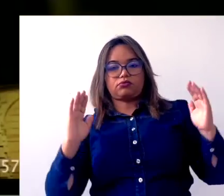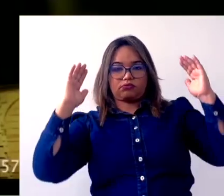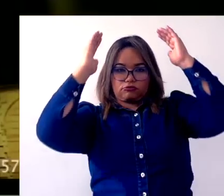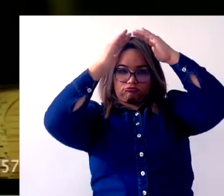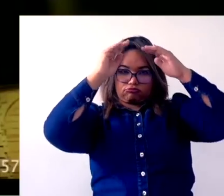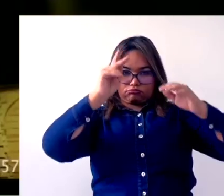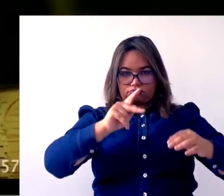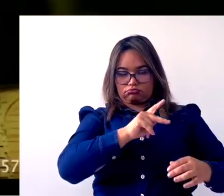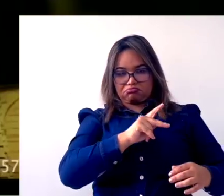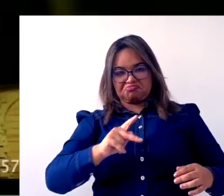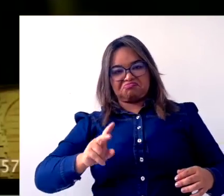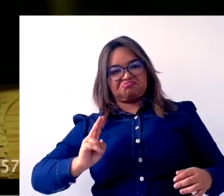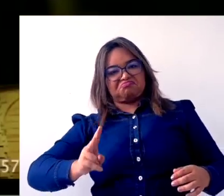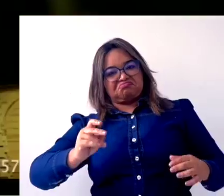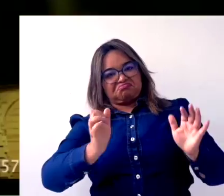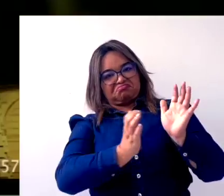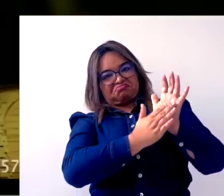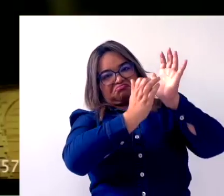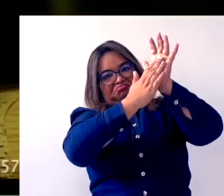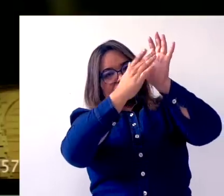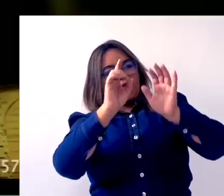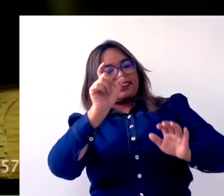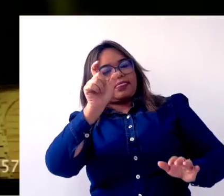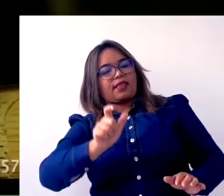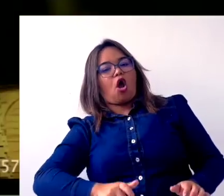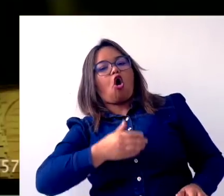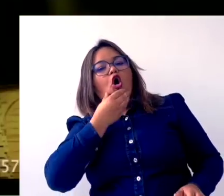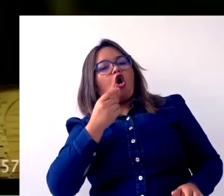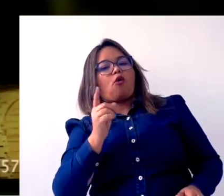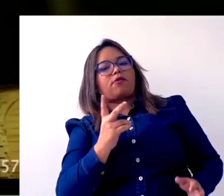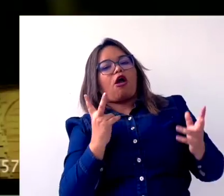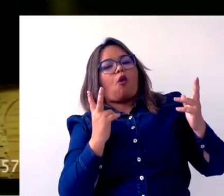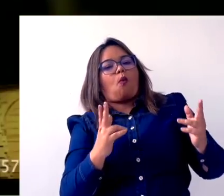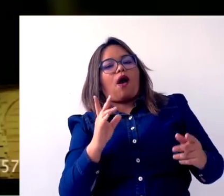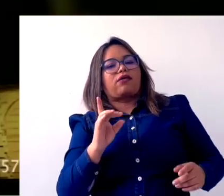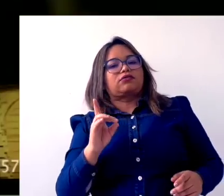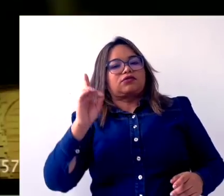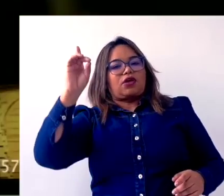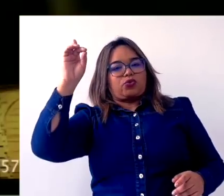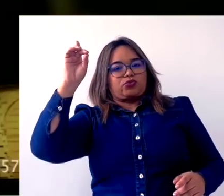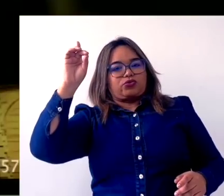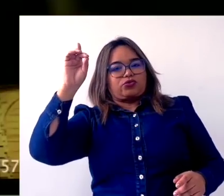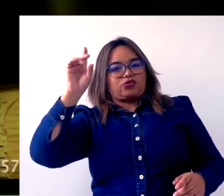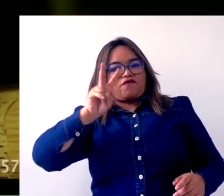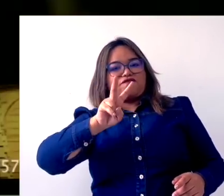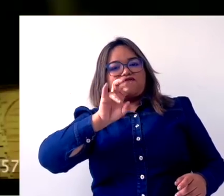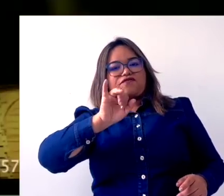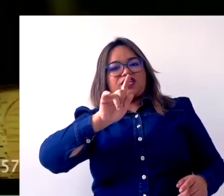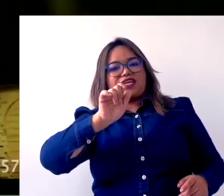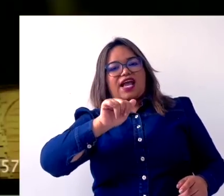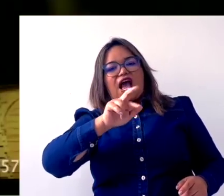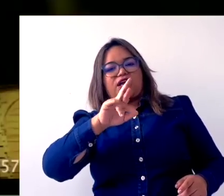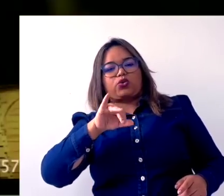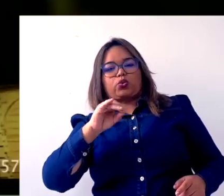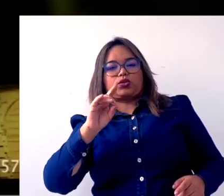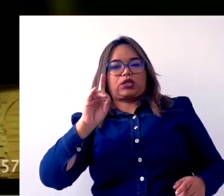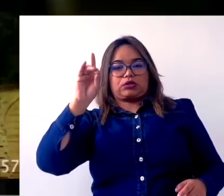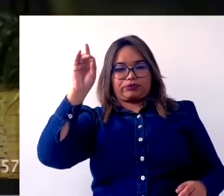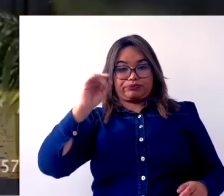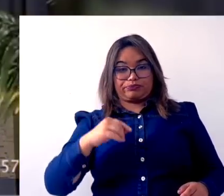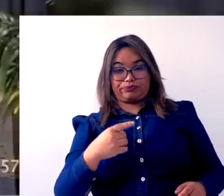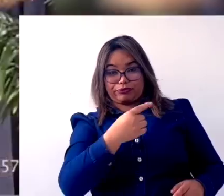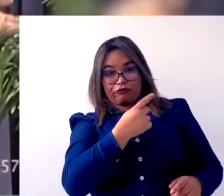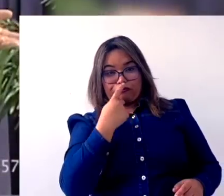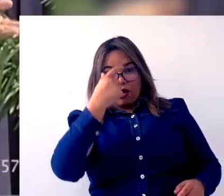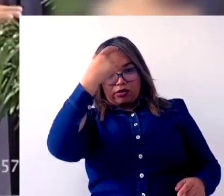tão exaltado, que ele não é um homem apenas. É como se fosse Deus e o vigário de Deus. Aqui está uma declaração papal em que